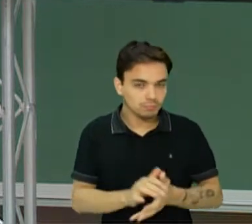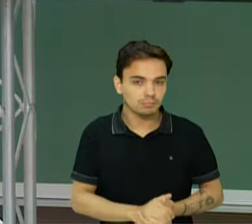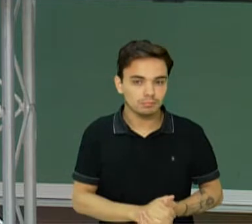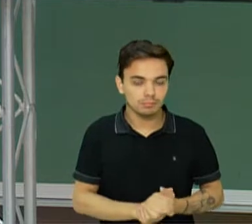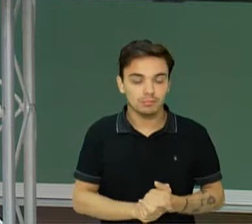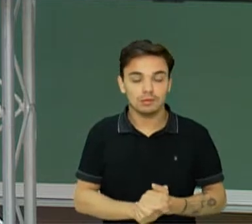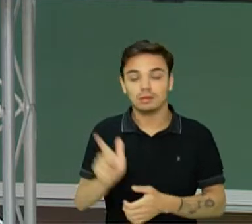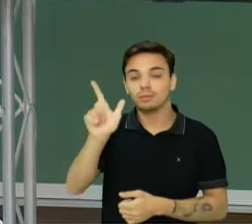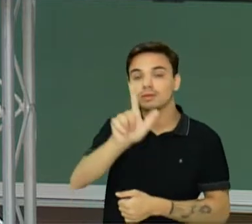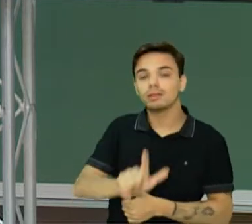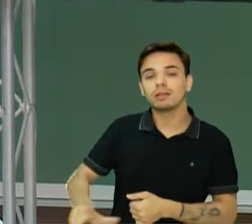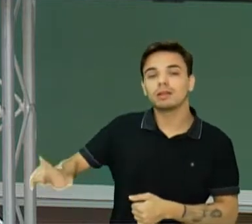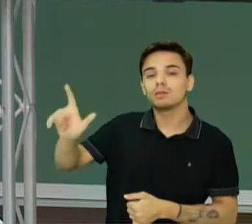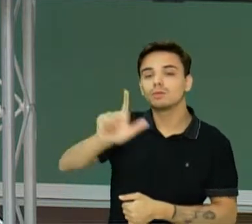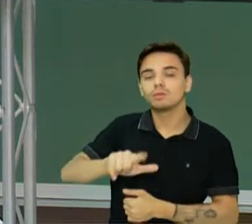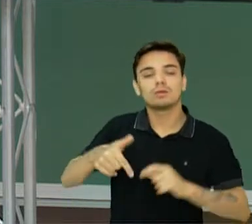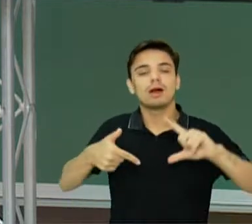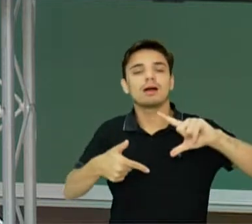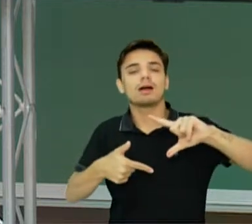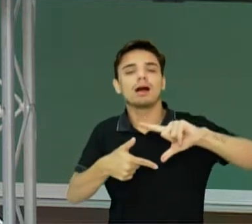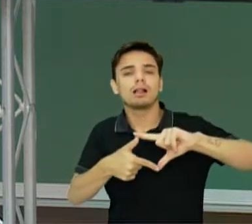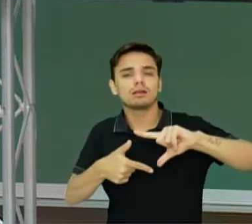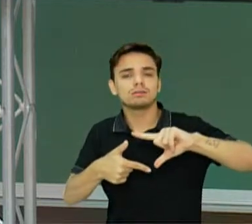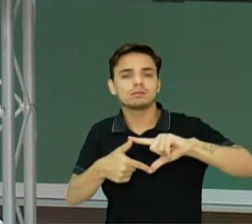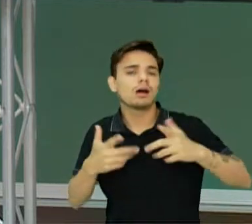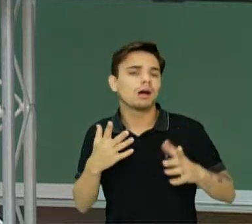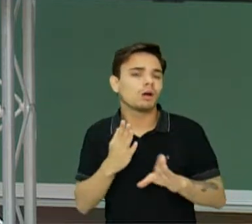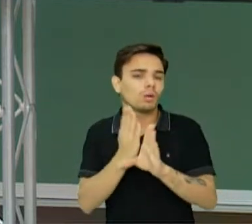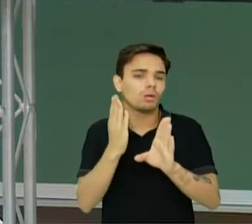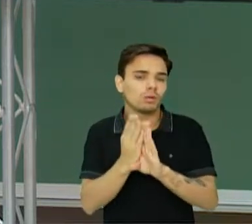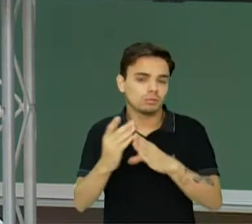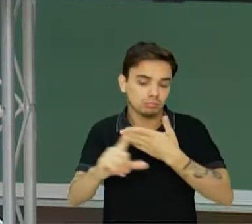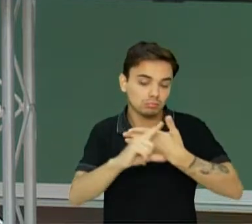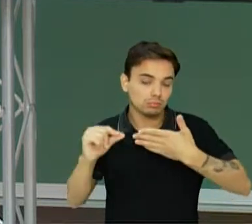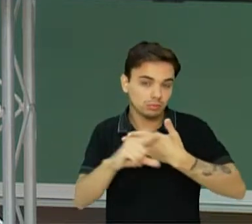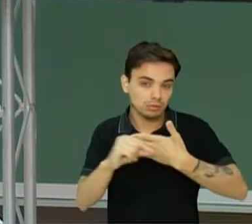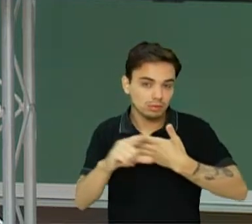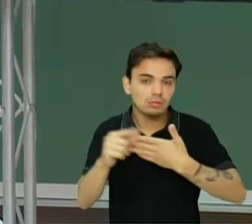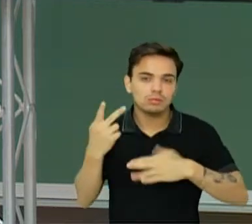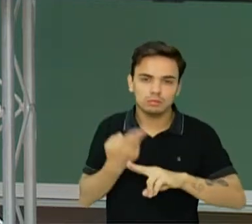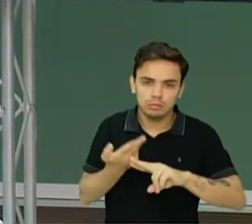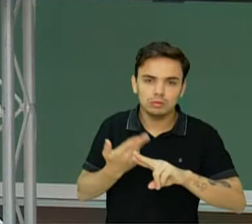na literatura clássica, a gente encontra muitos autores que usam